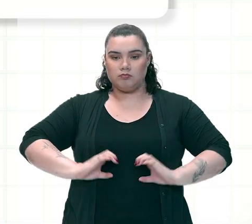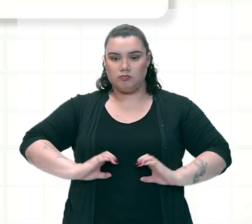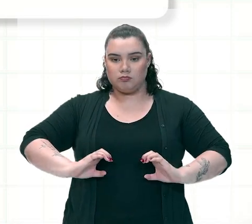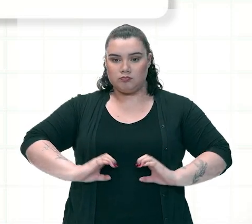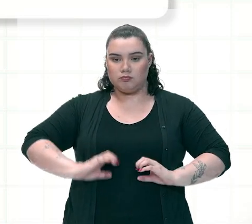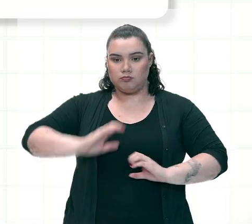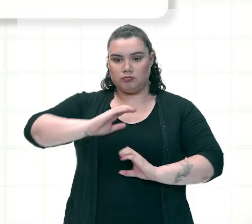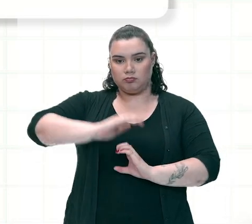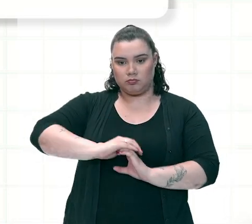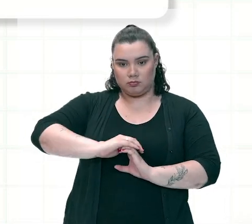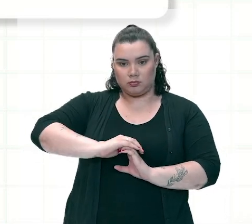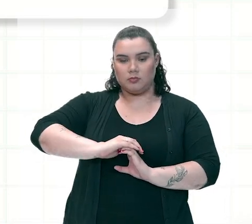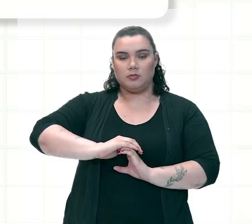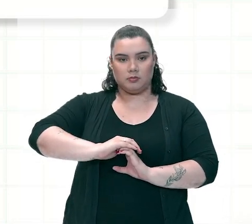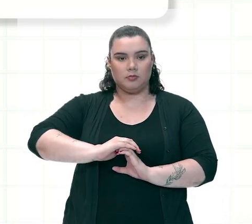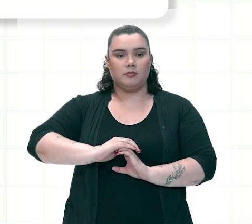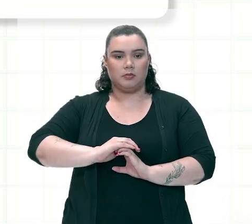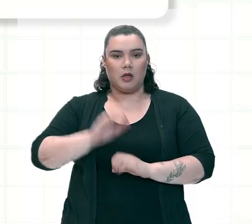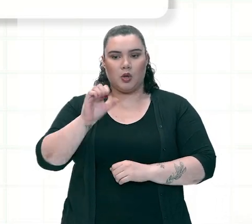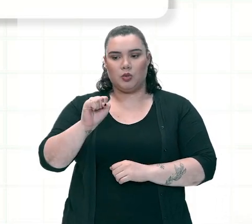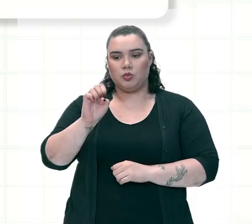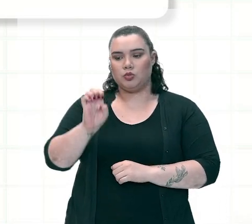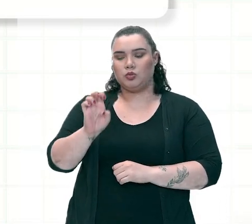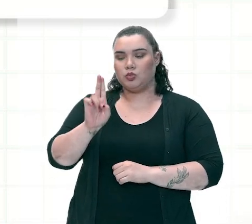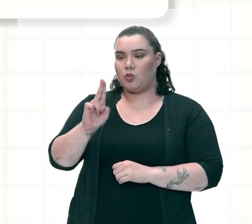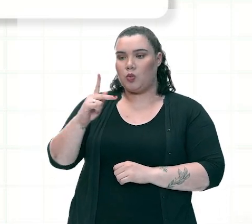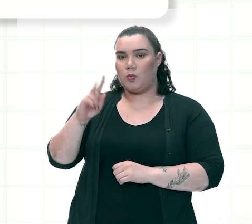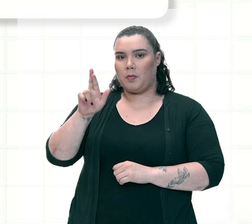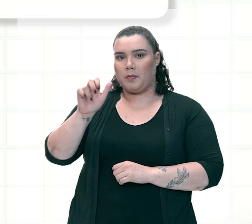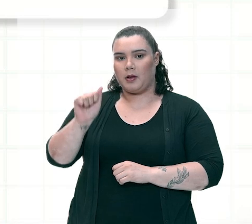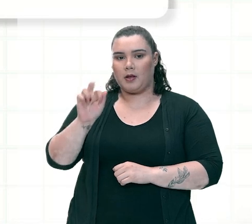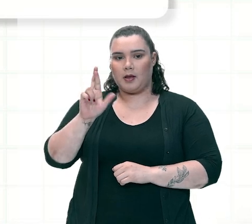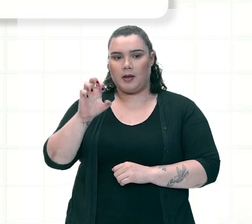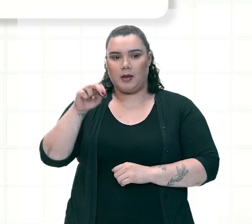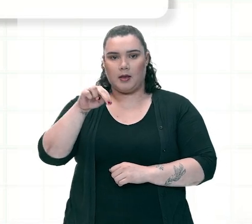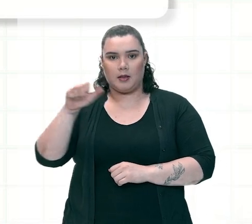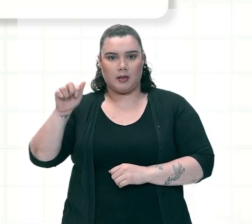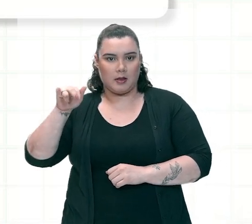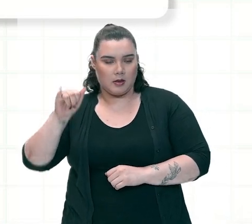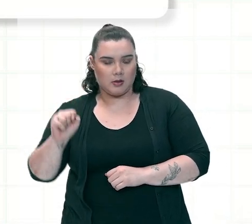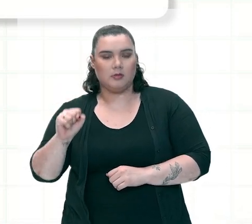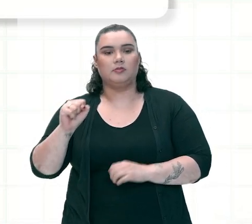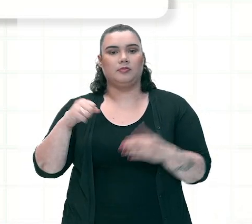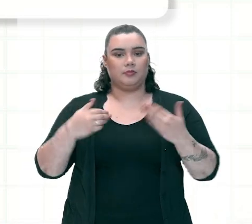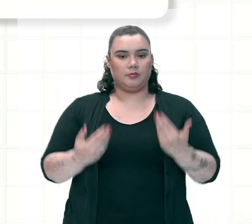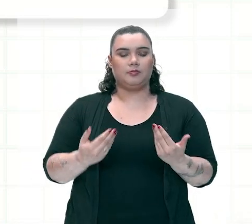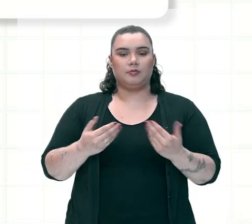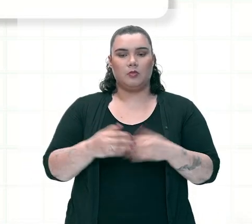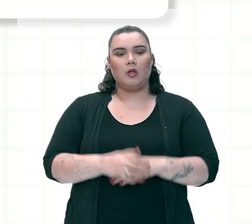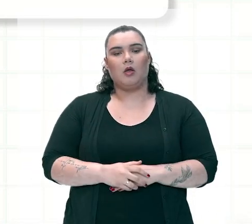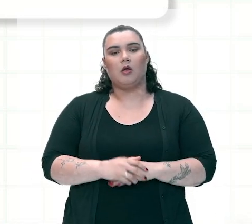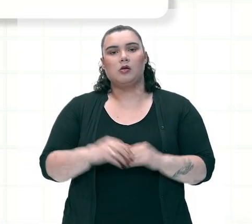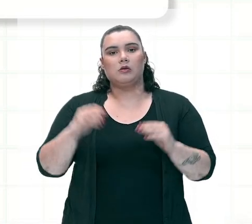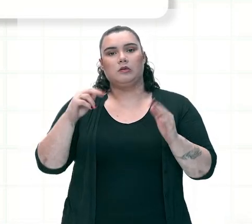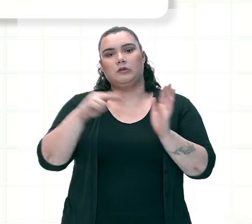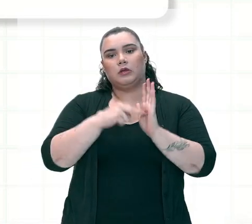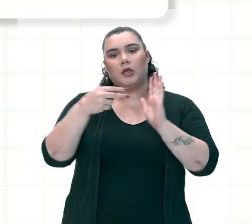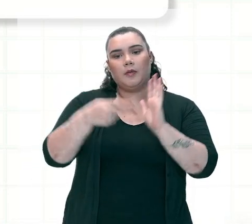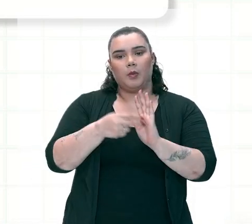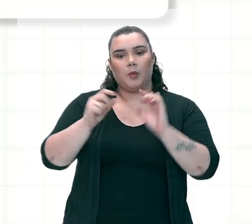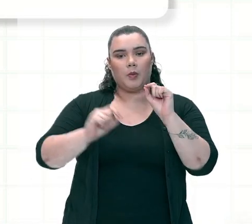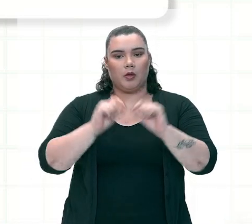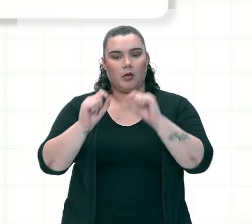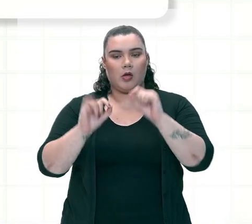suprarrenais. E aí na nossa imagem, a gente traz de volta ali as duas glândulas, né? Vimos a exócrina e agora você observa aqui